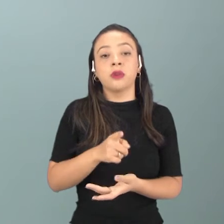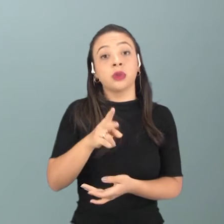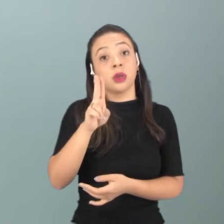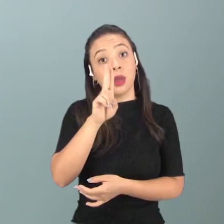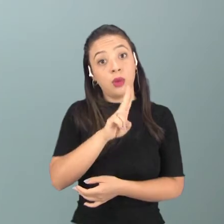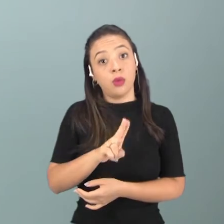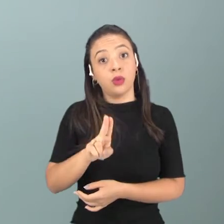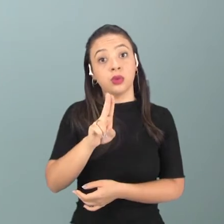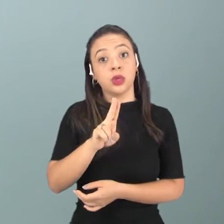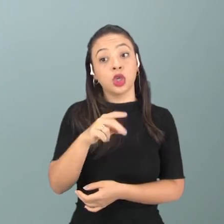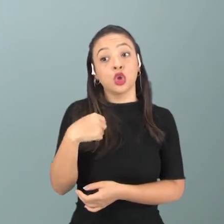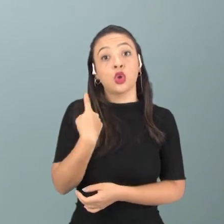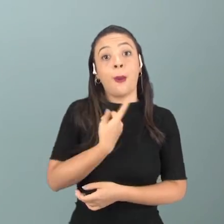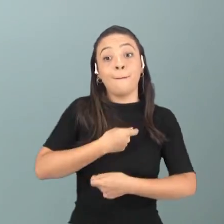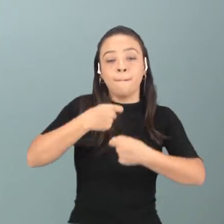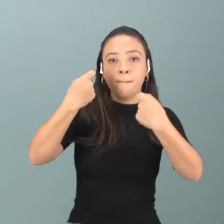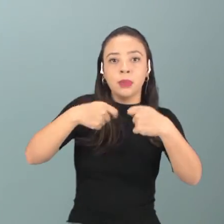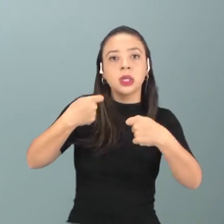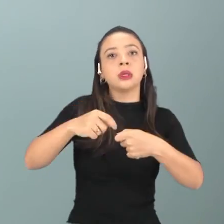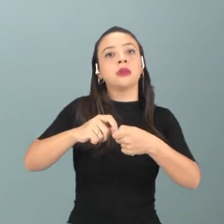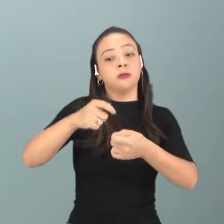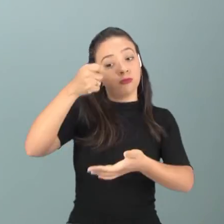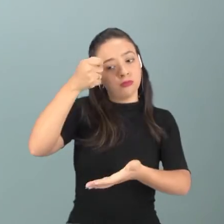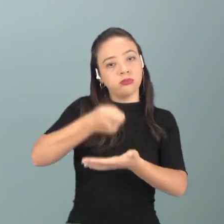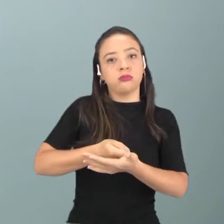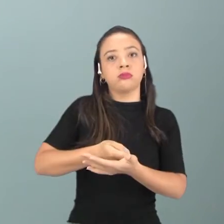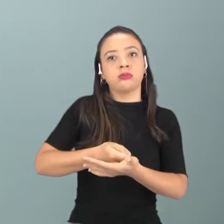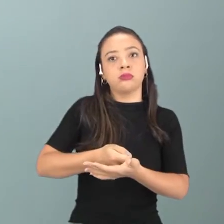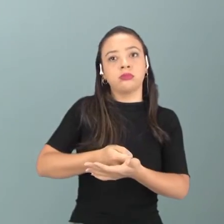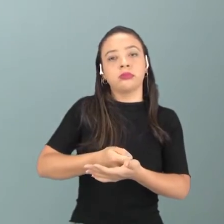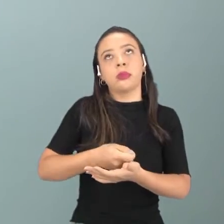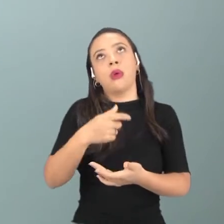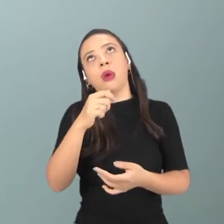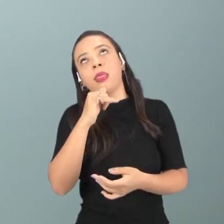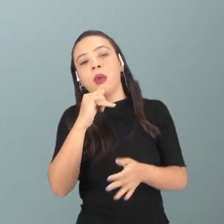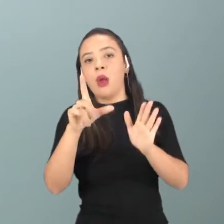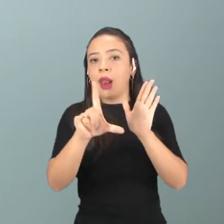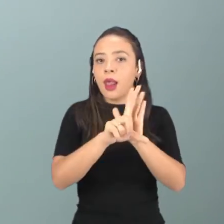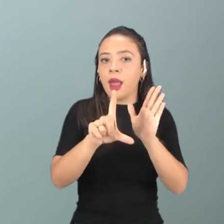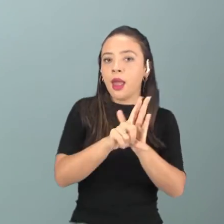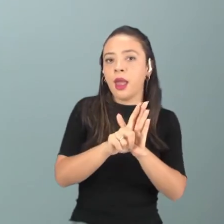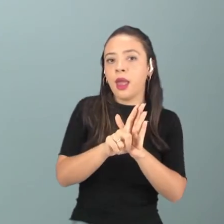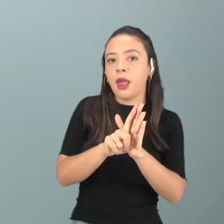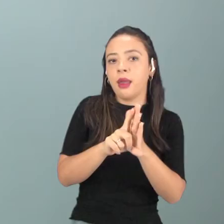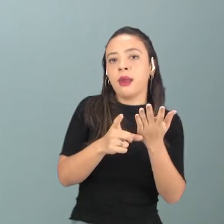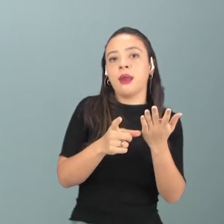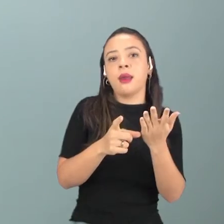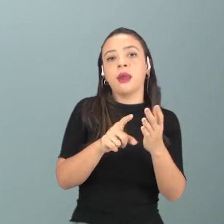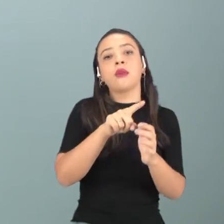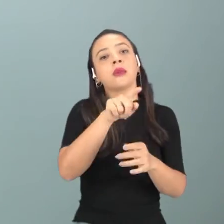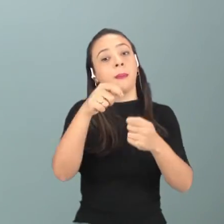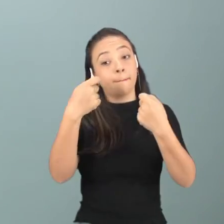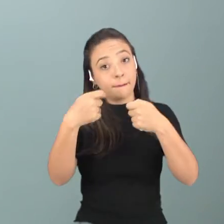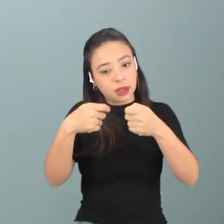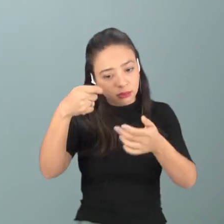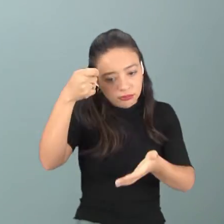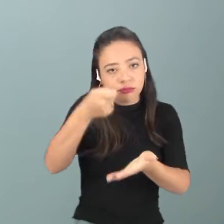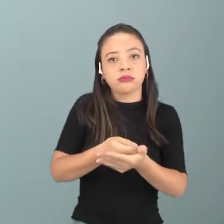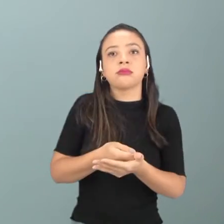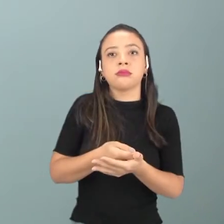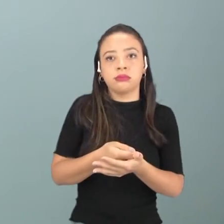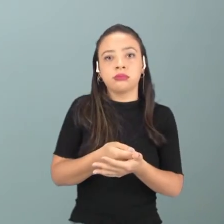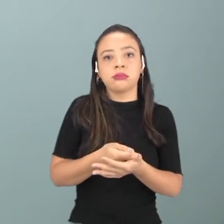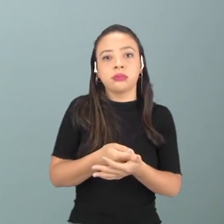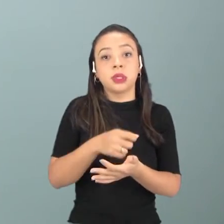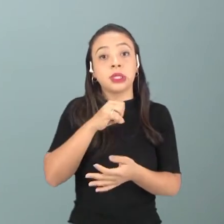de algo que nós somos obrigados a fazer. Ou porque é uma lei, ou porque é moralmente obrigatório você fazer, enfim. Se você